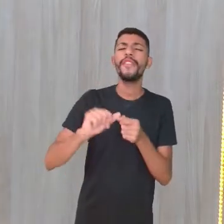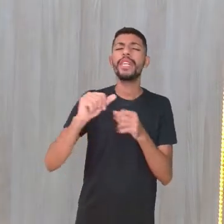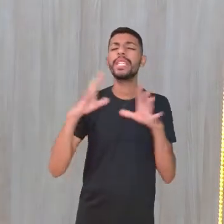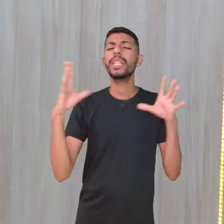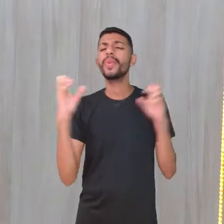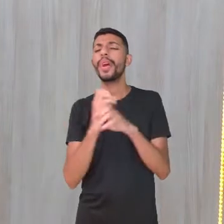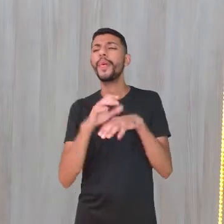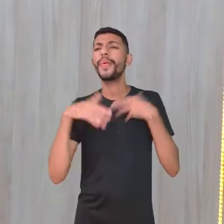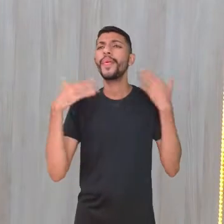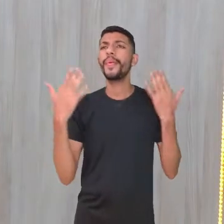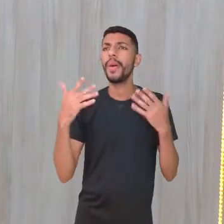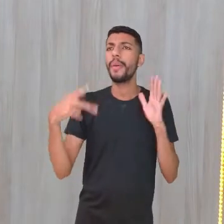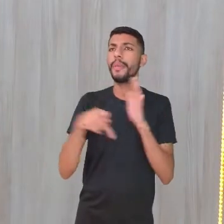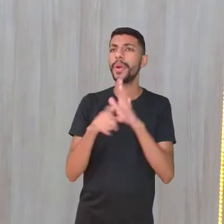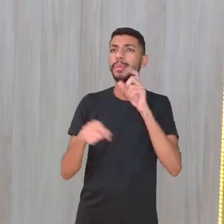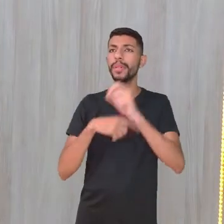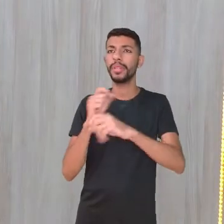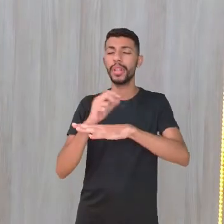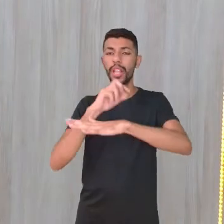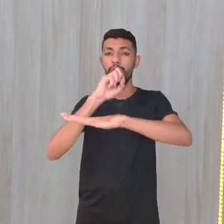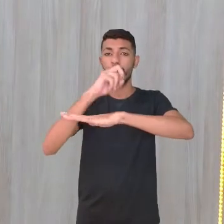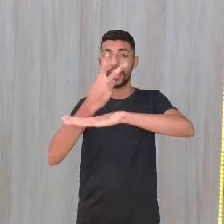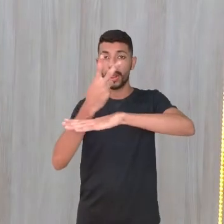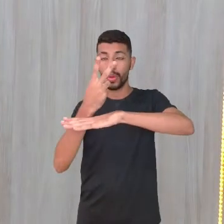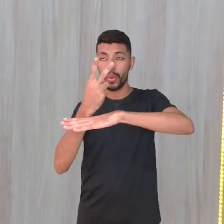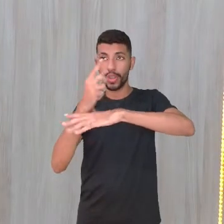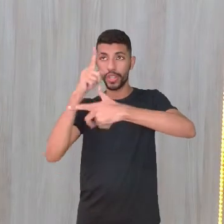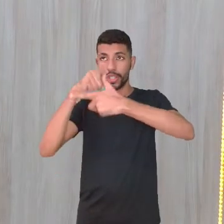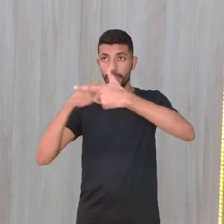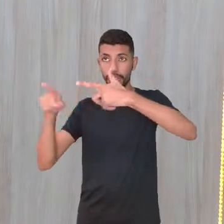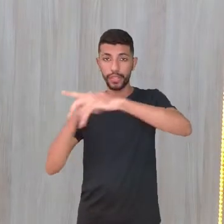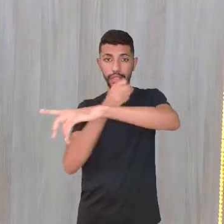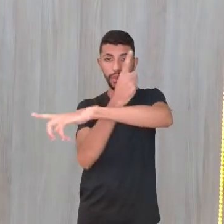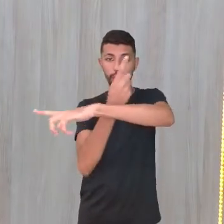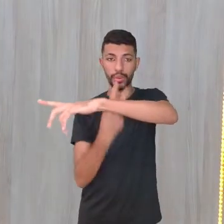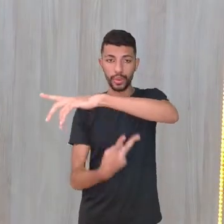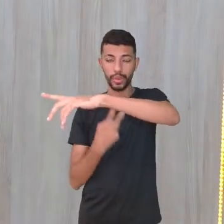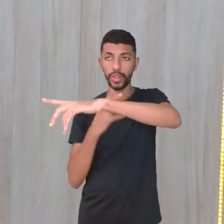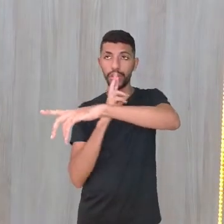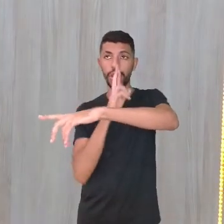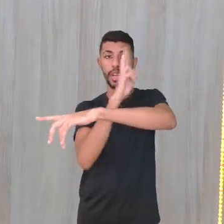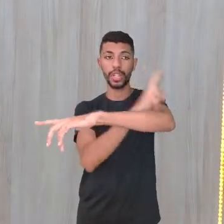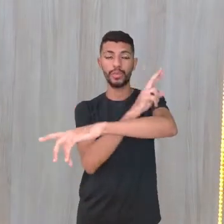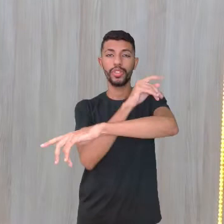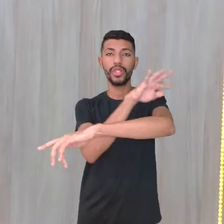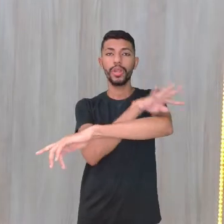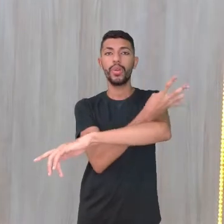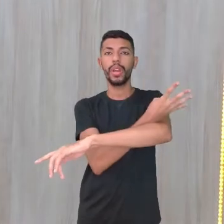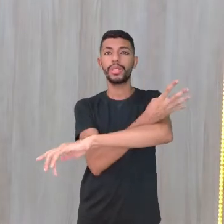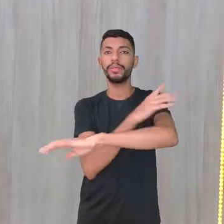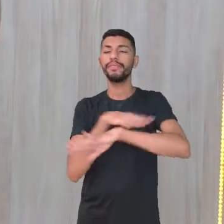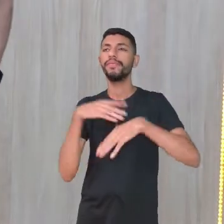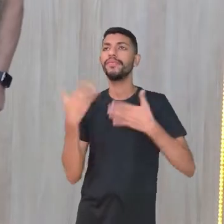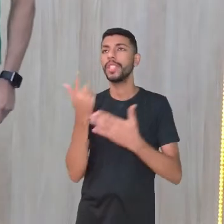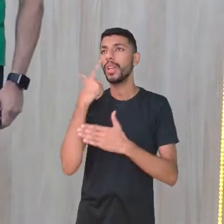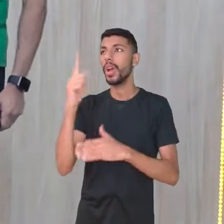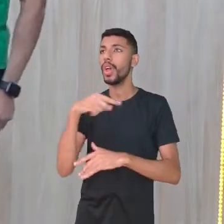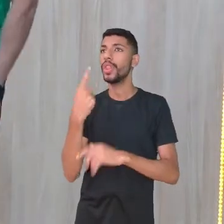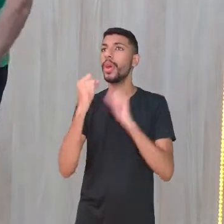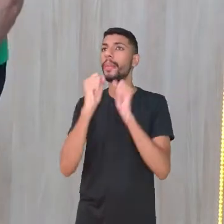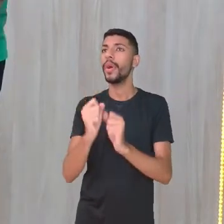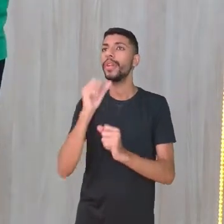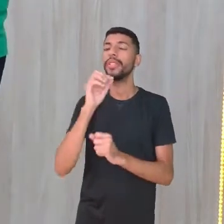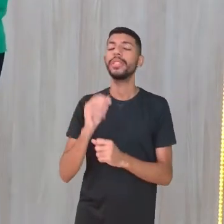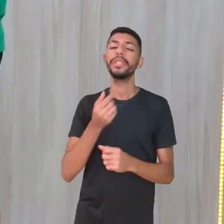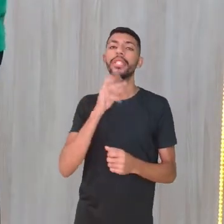fazendo de 2 dividido por 1/2 para dar igual a 4? A gente pode resolver essa questão de